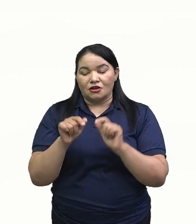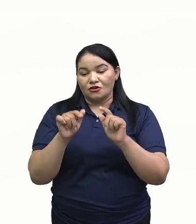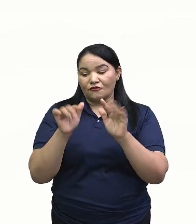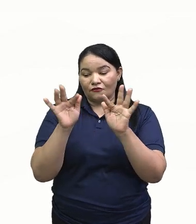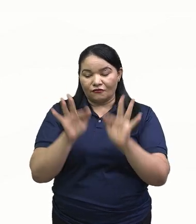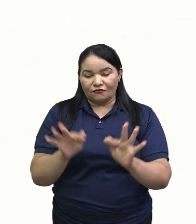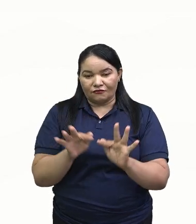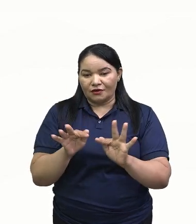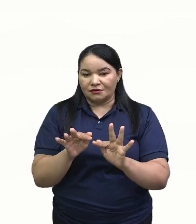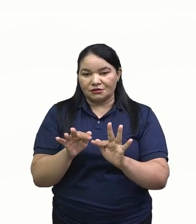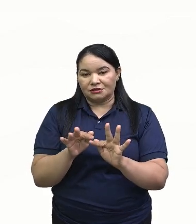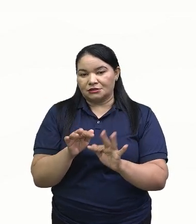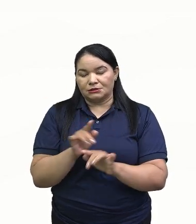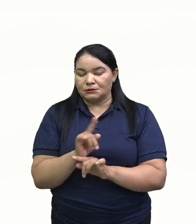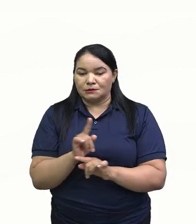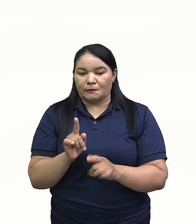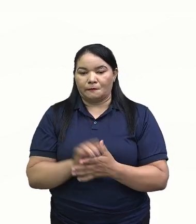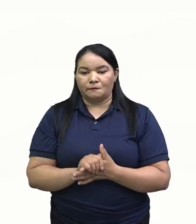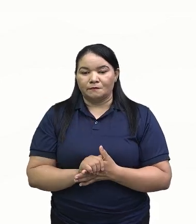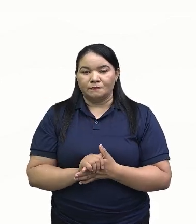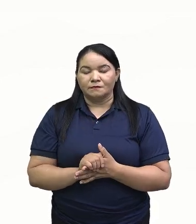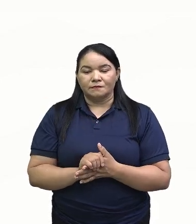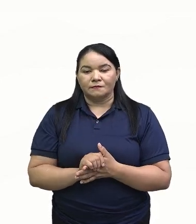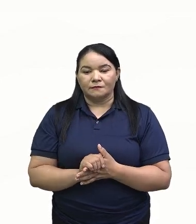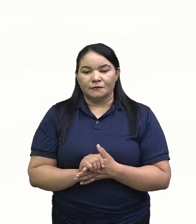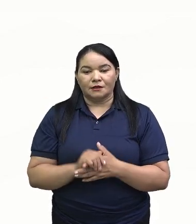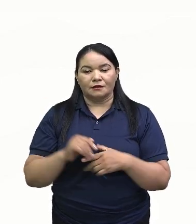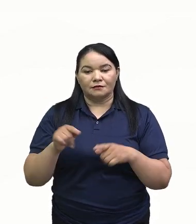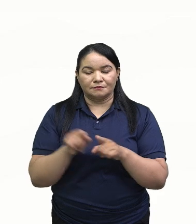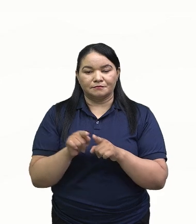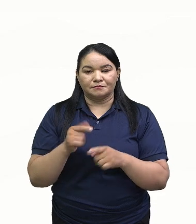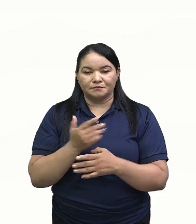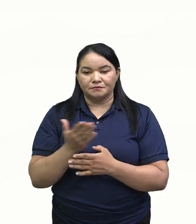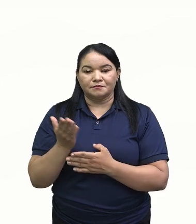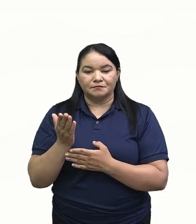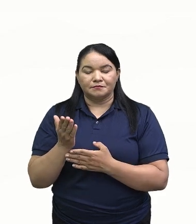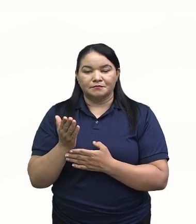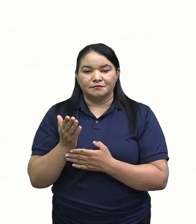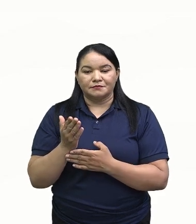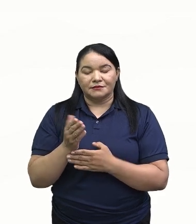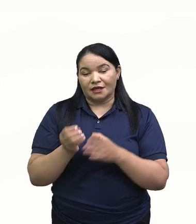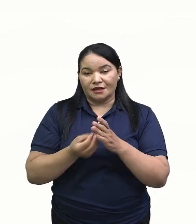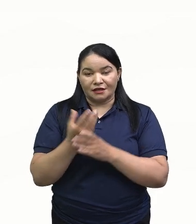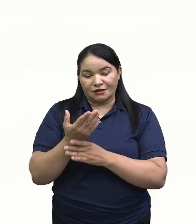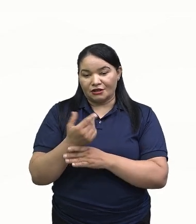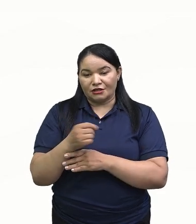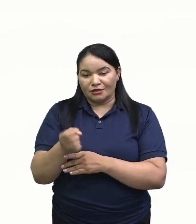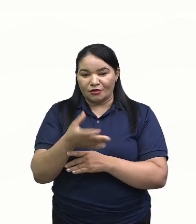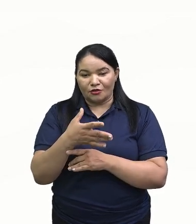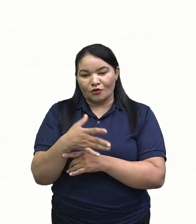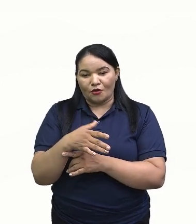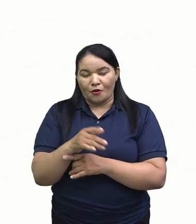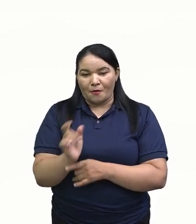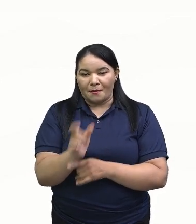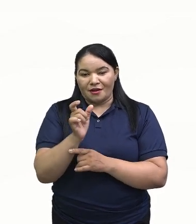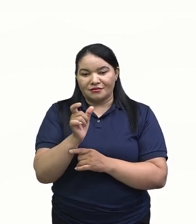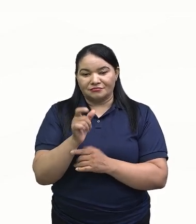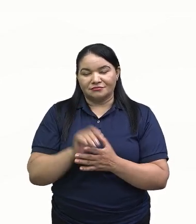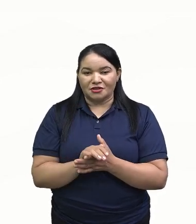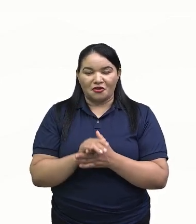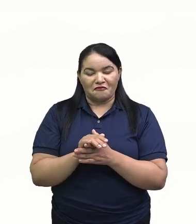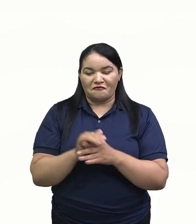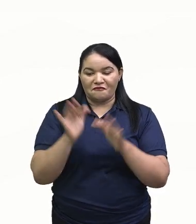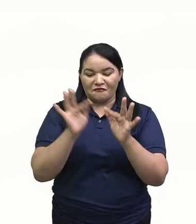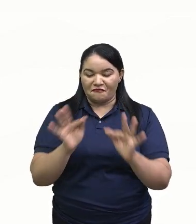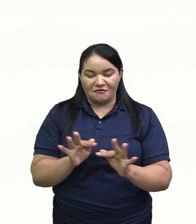Ele tem um sentido negativo e ele vai transformar em uma outra palavra, né? Infeliz significa a pessoa não está feliz, ela